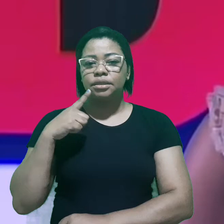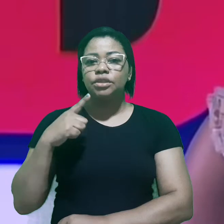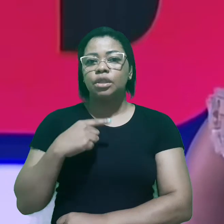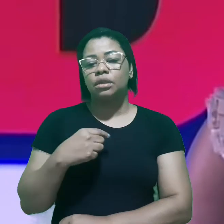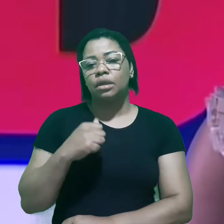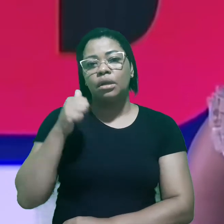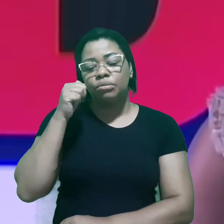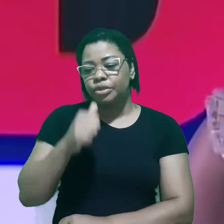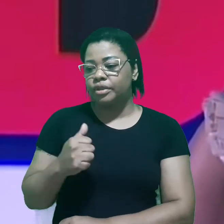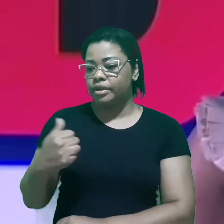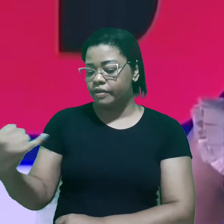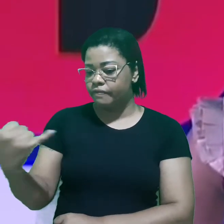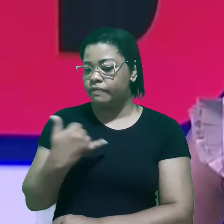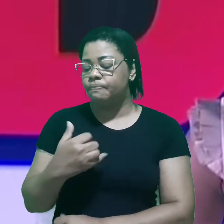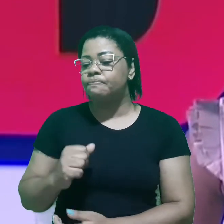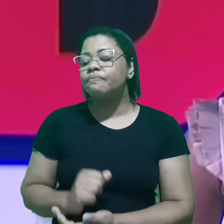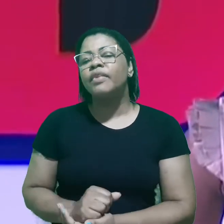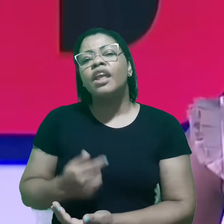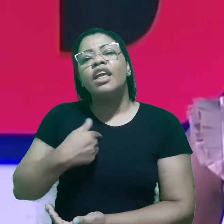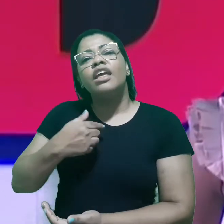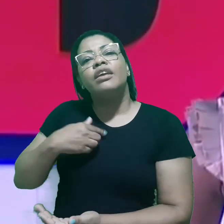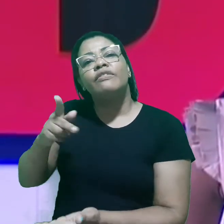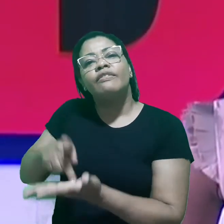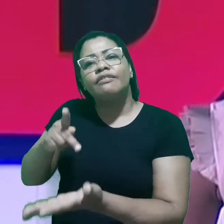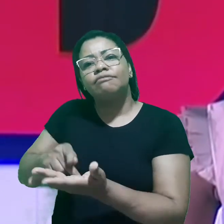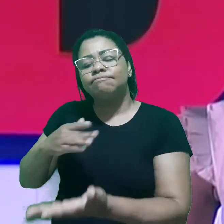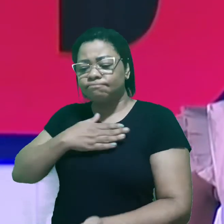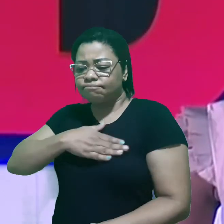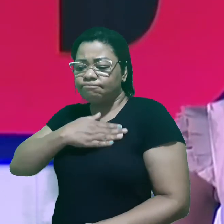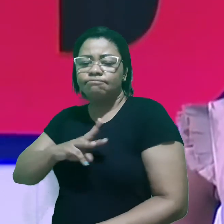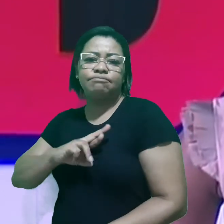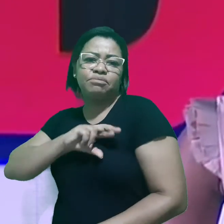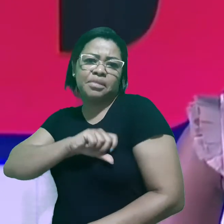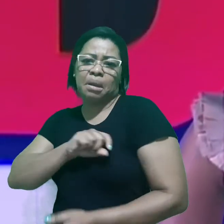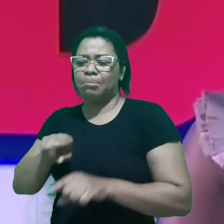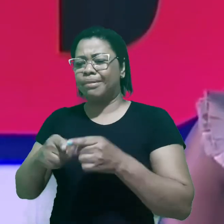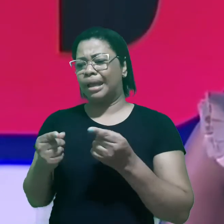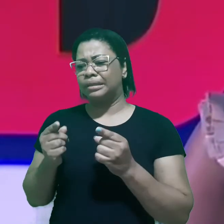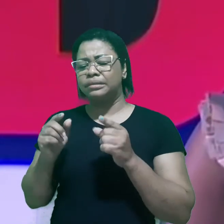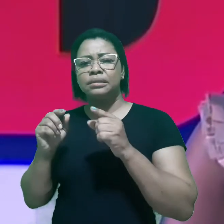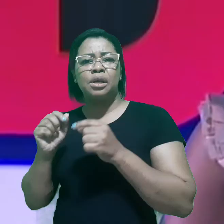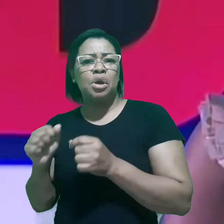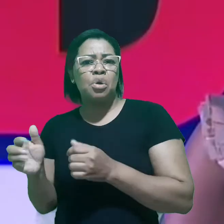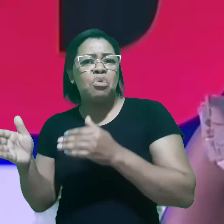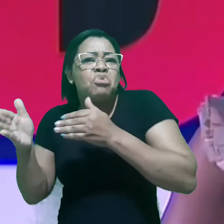não gostei do final. Agora você tem que escrever uma sequência e é isso que vai acontecer."